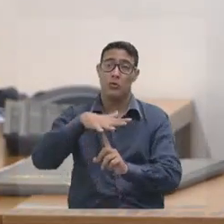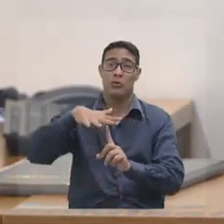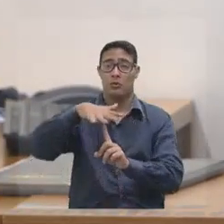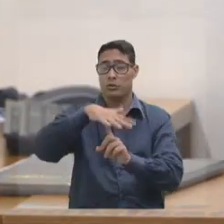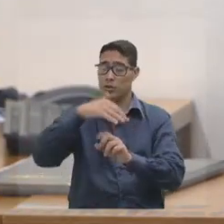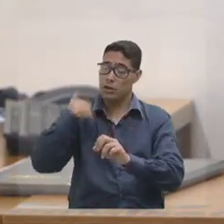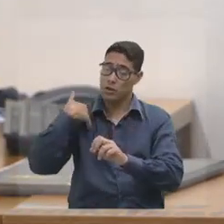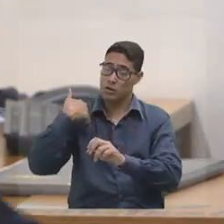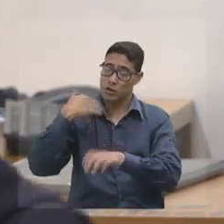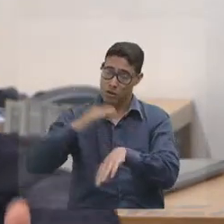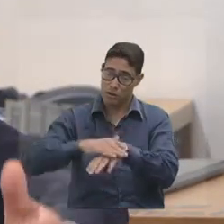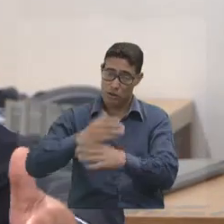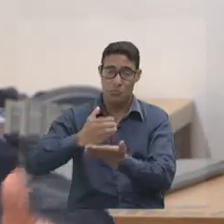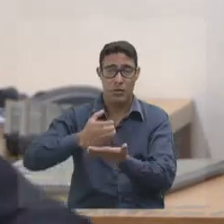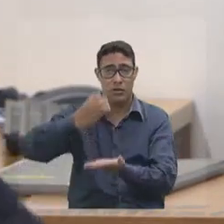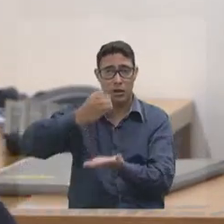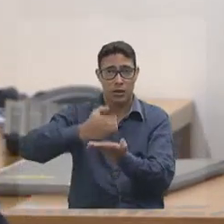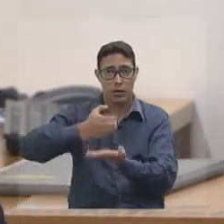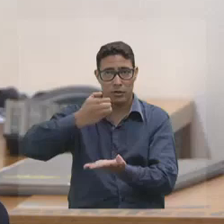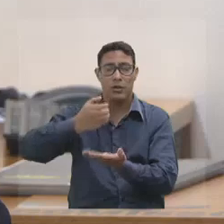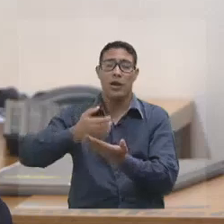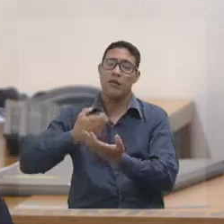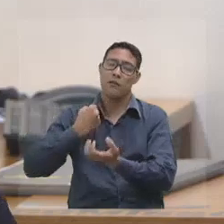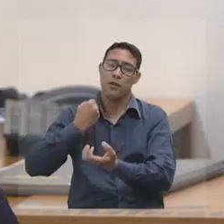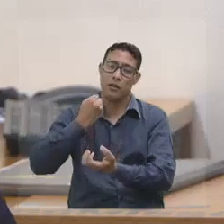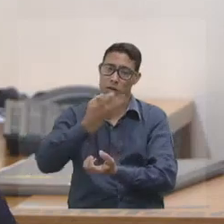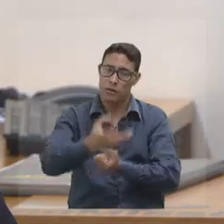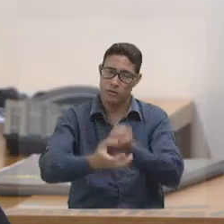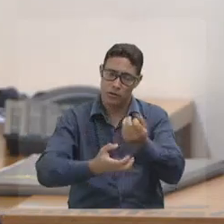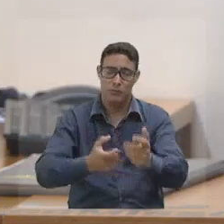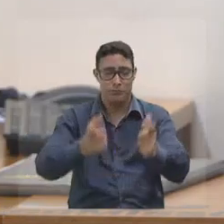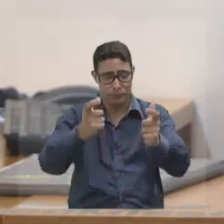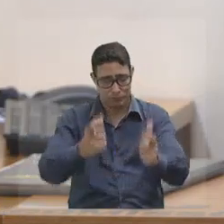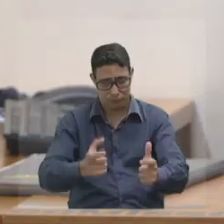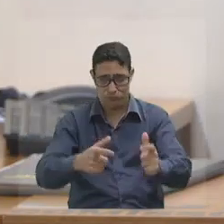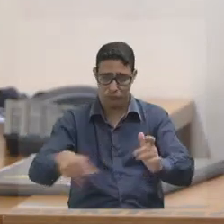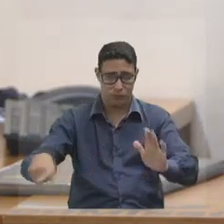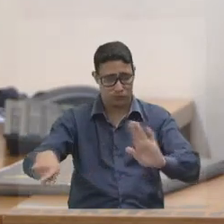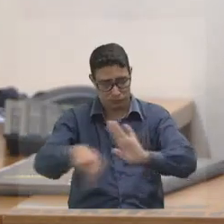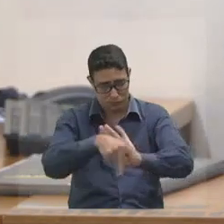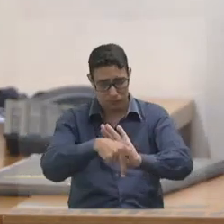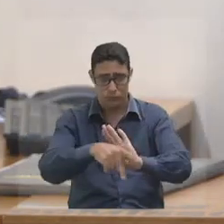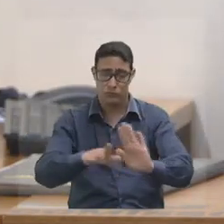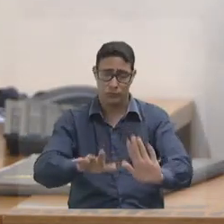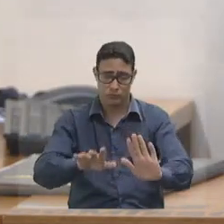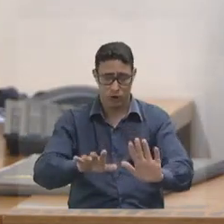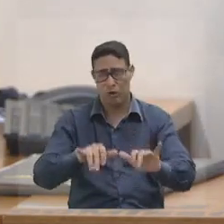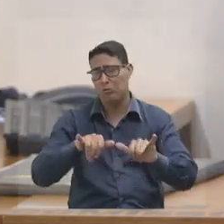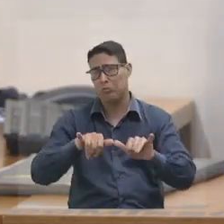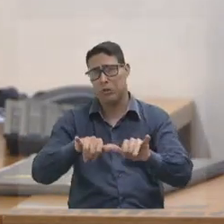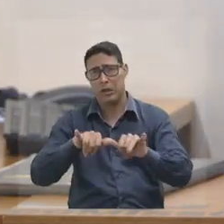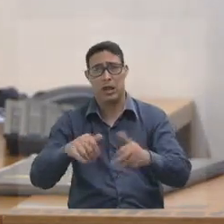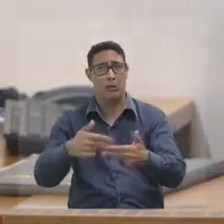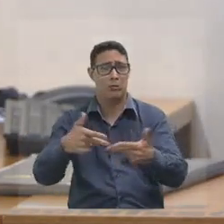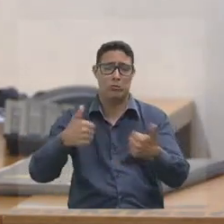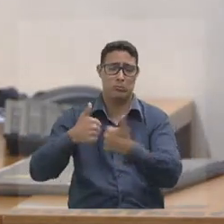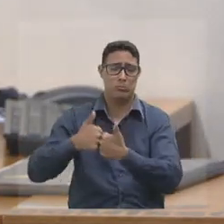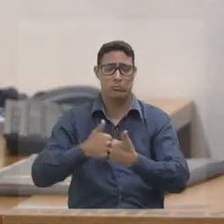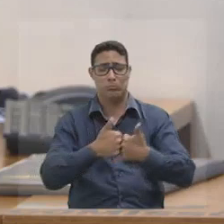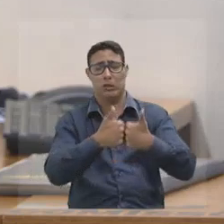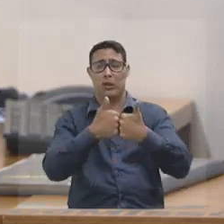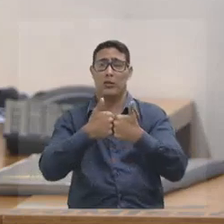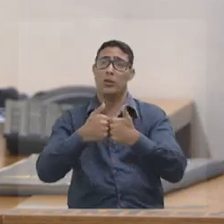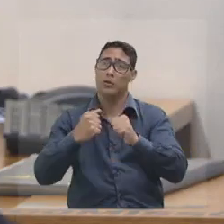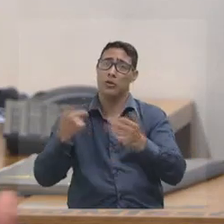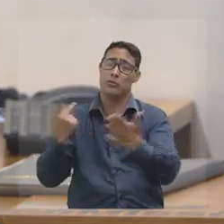ali até mesmo para ser depositada em um local próximo a Rede Super pecado por exemplo né isso pode acontecer